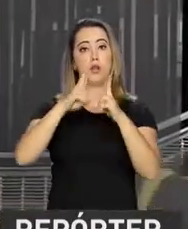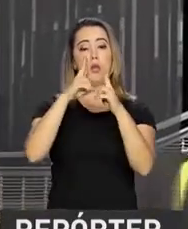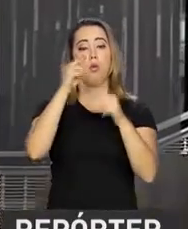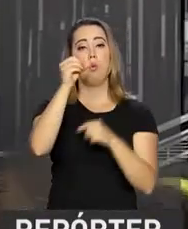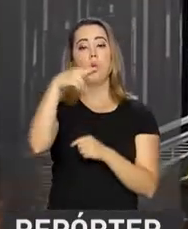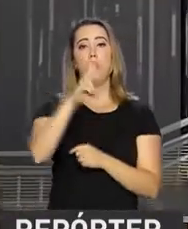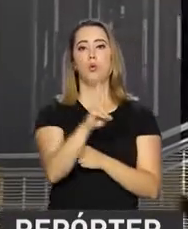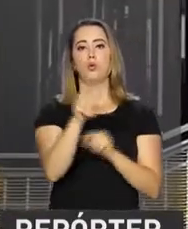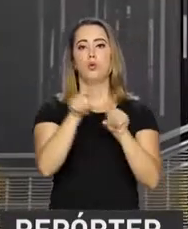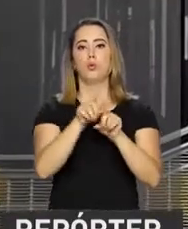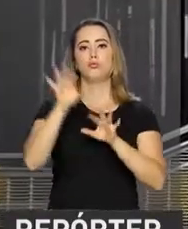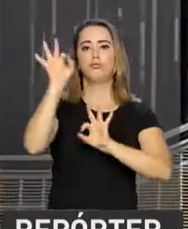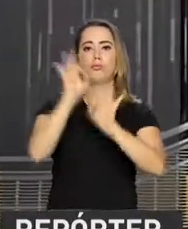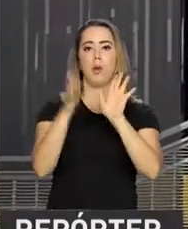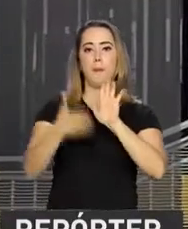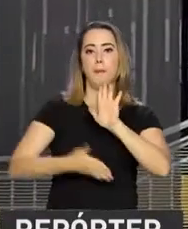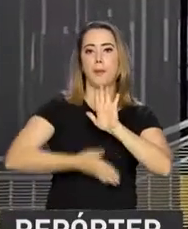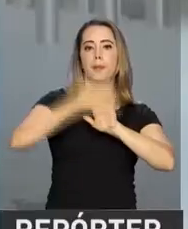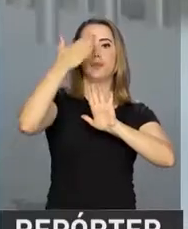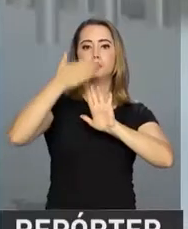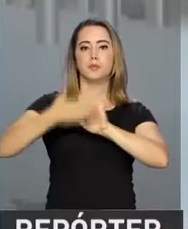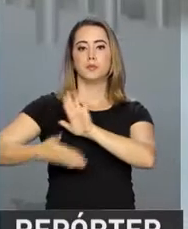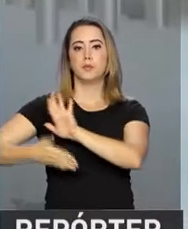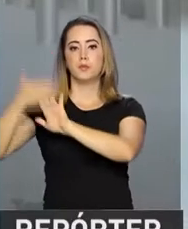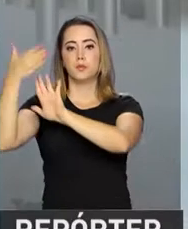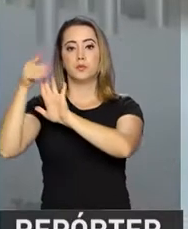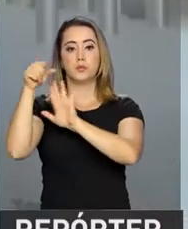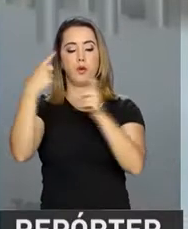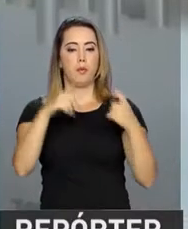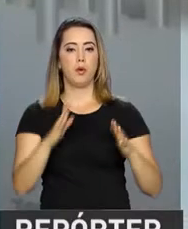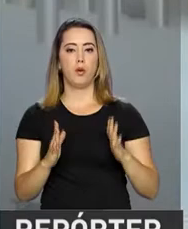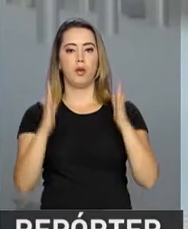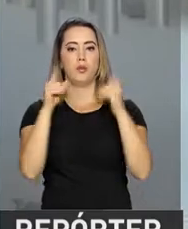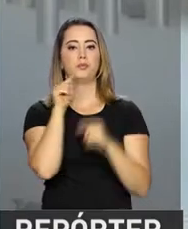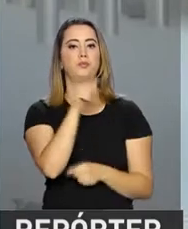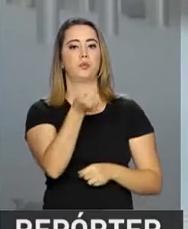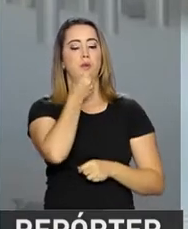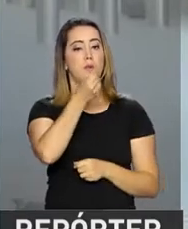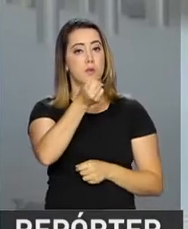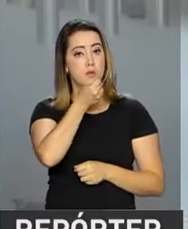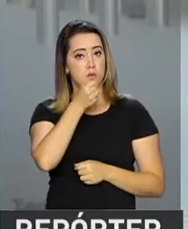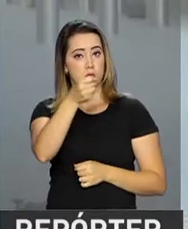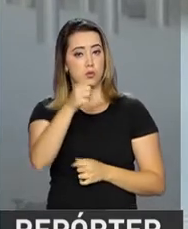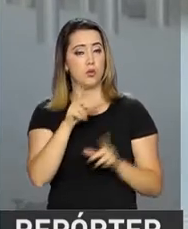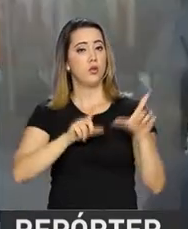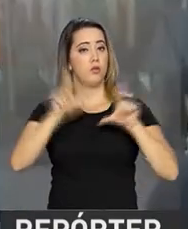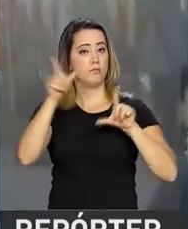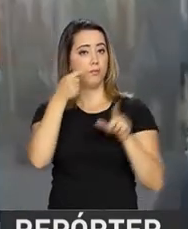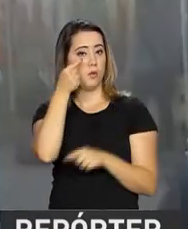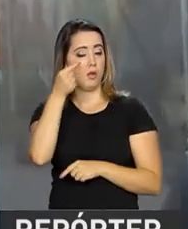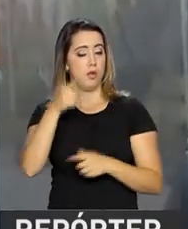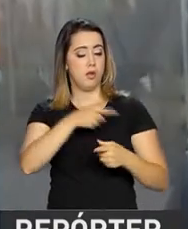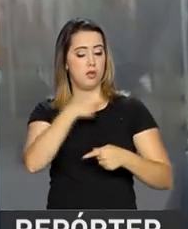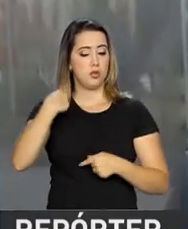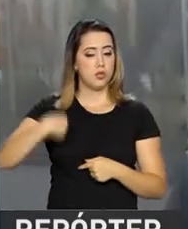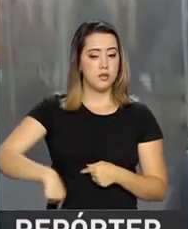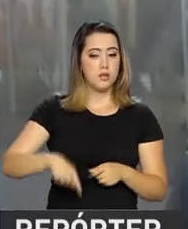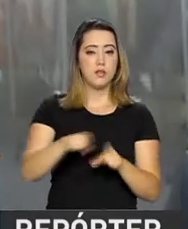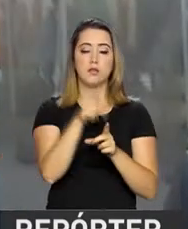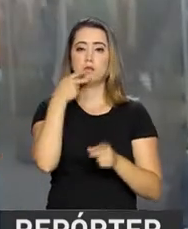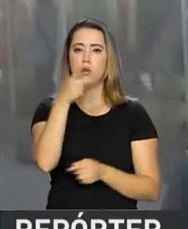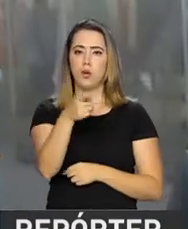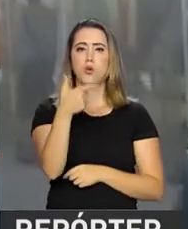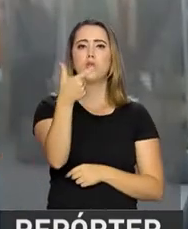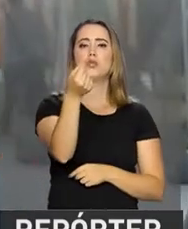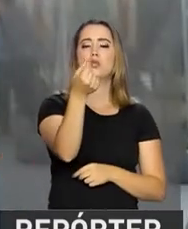cartazes e equipamentos para o prédio principal este jornalista correspondente internacional de uma rede chinesa diz que desde 2007